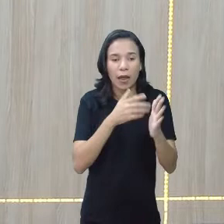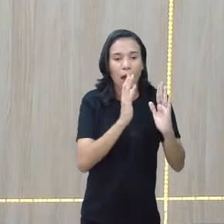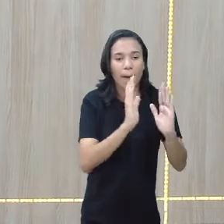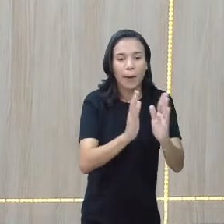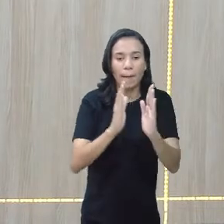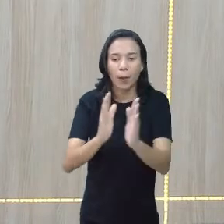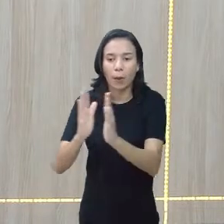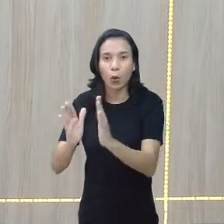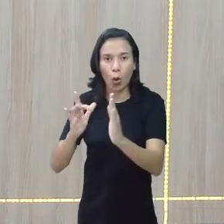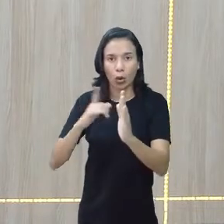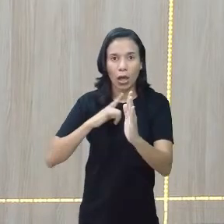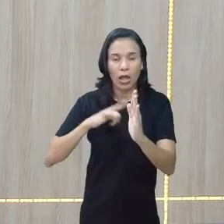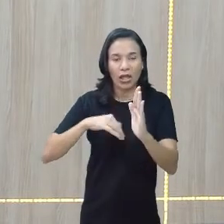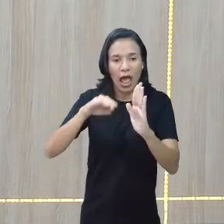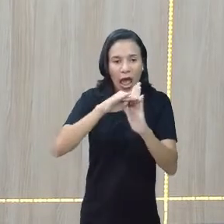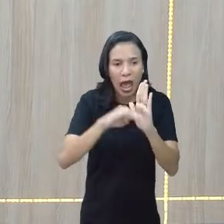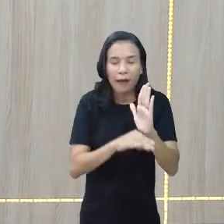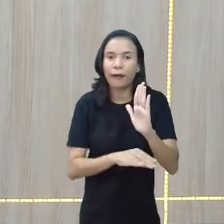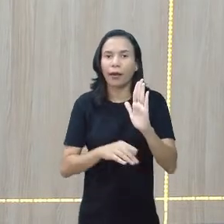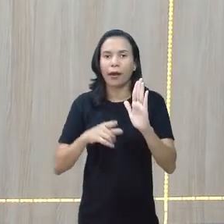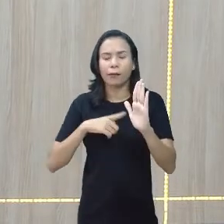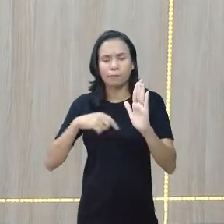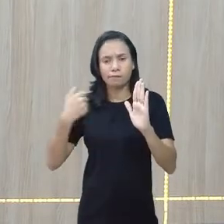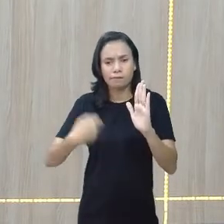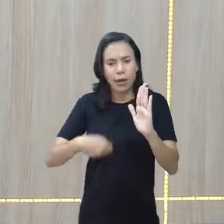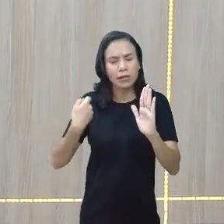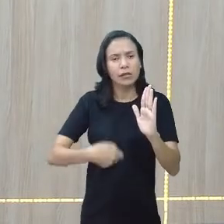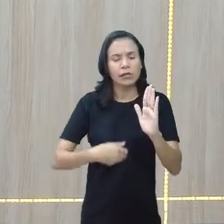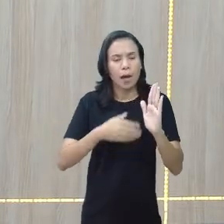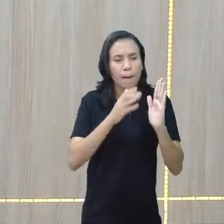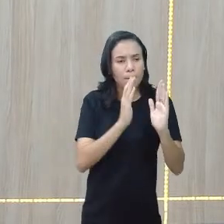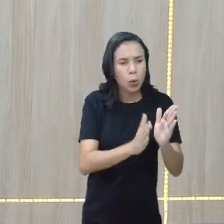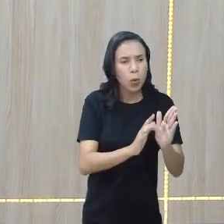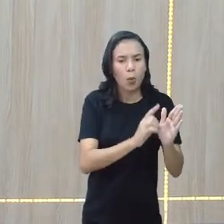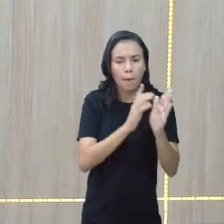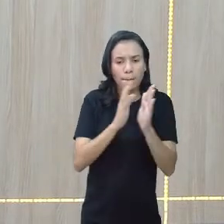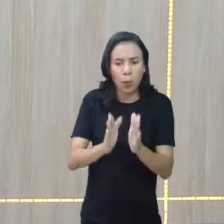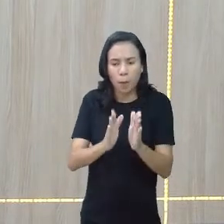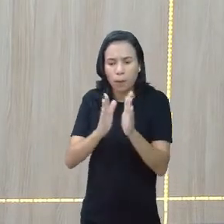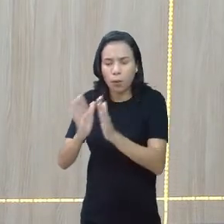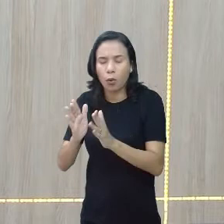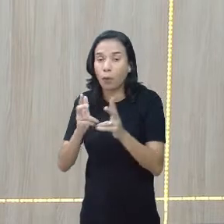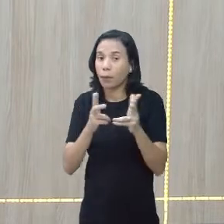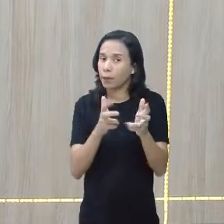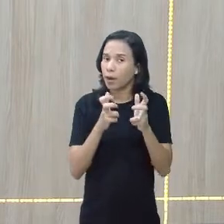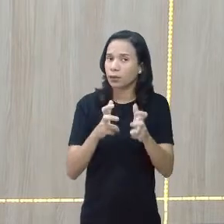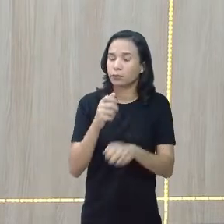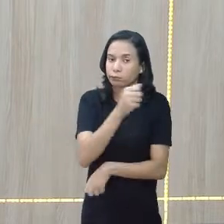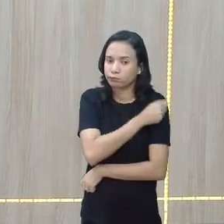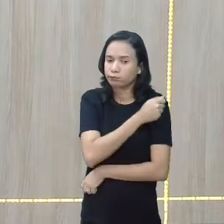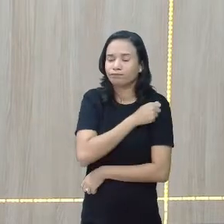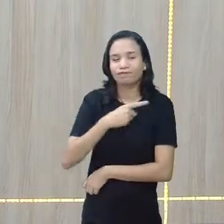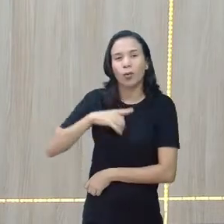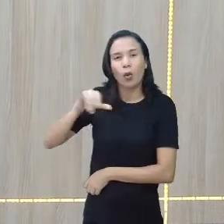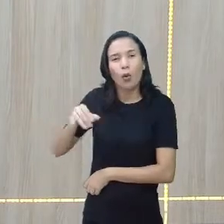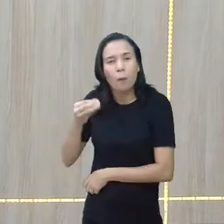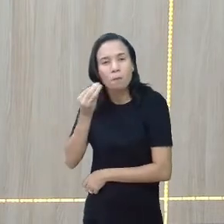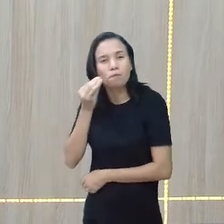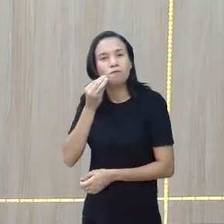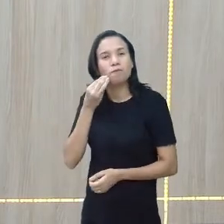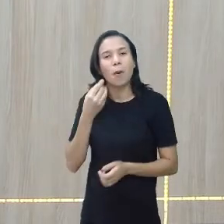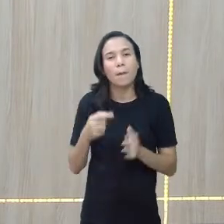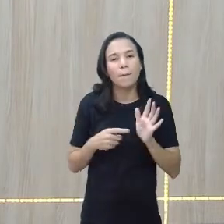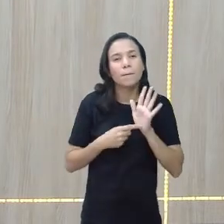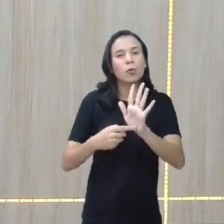ordenações, que tem regras, que existem sequências que precisam ser percebidas e que o estudante tem a oportunidade de mostrar o